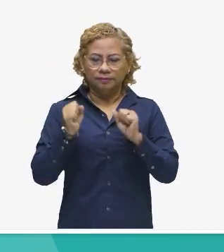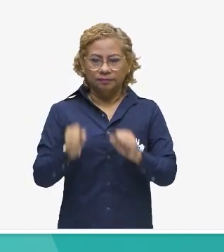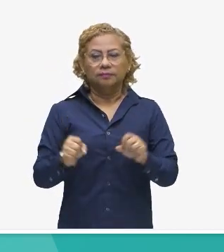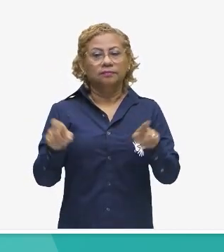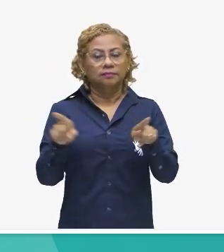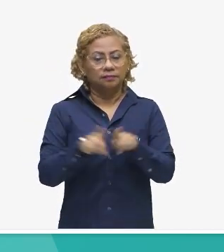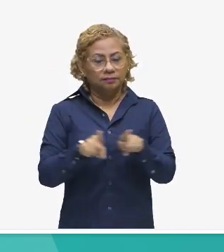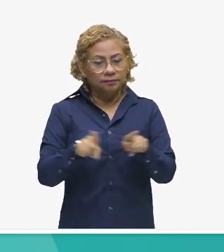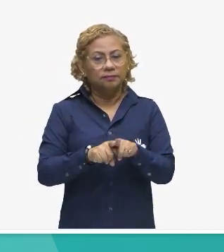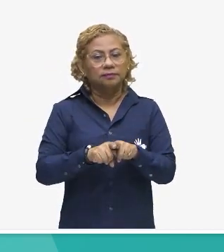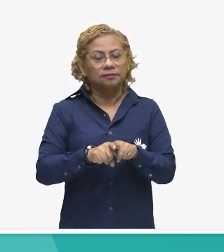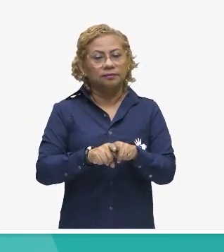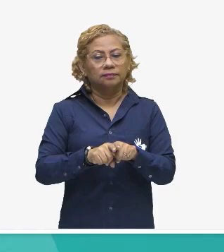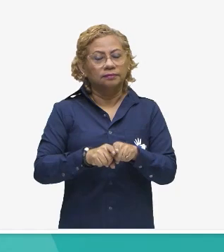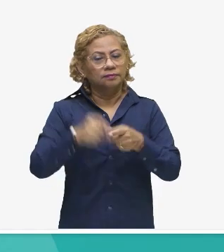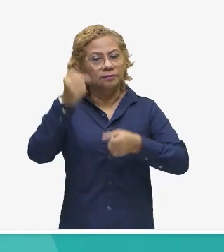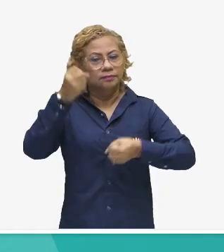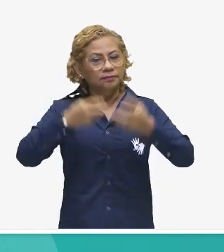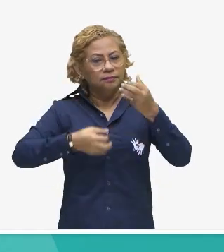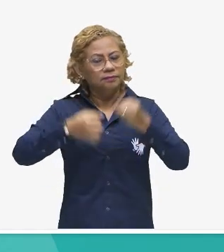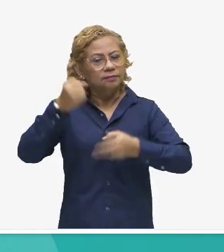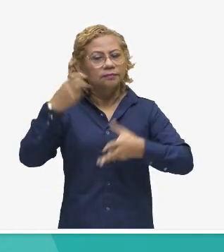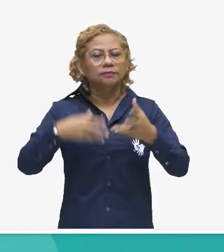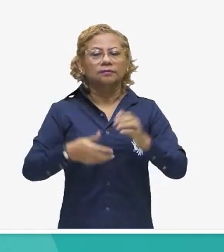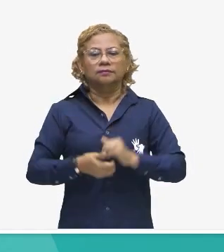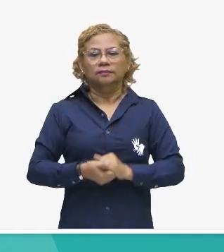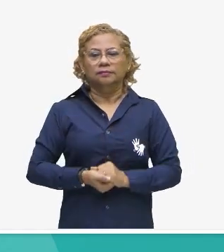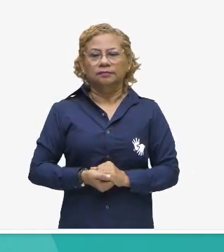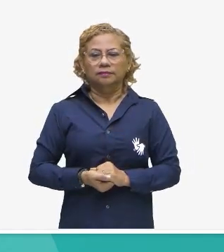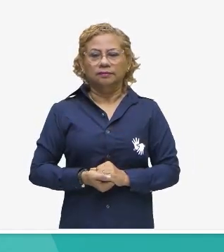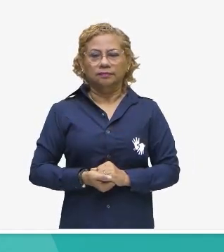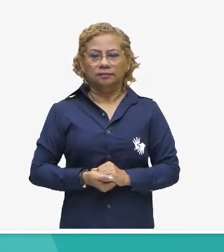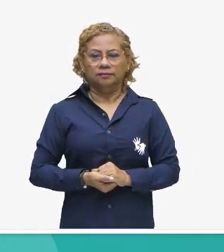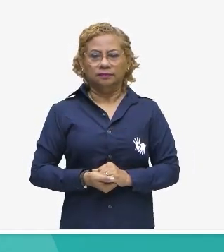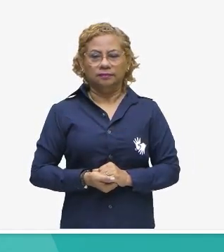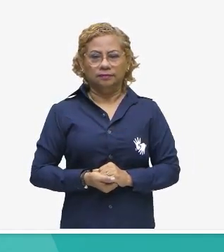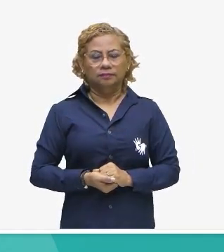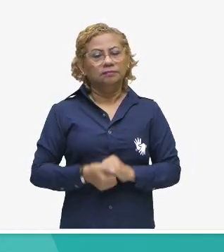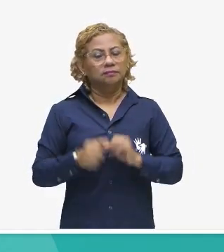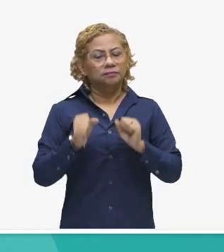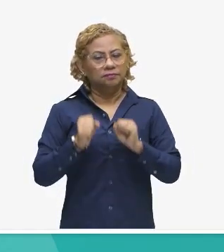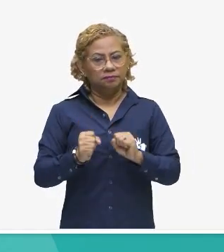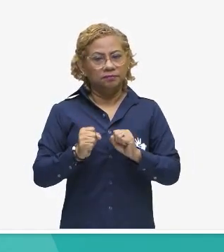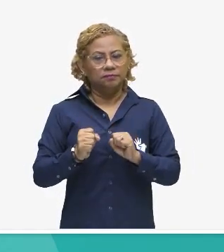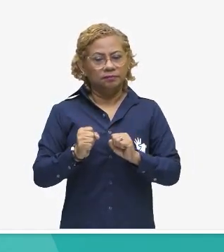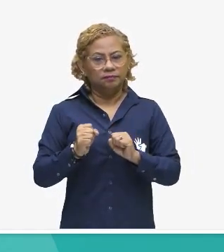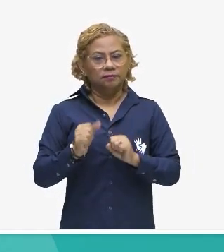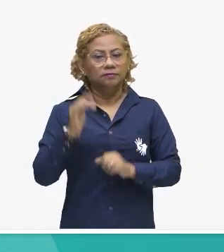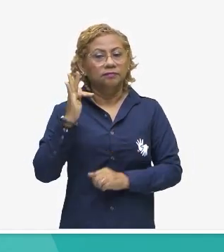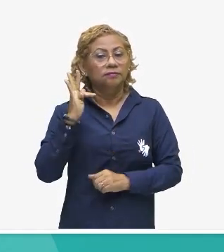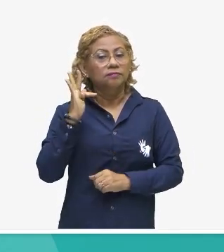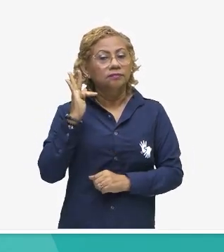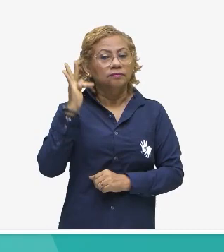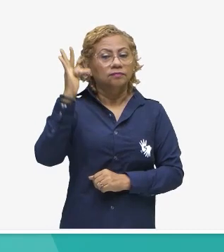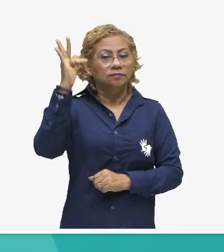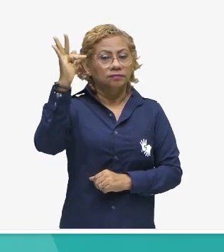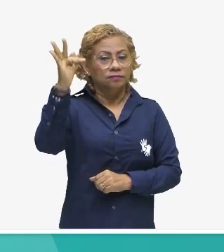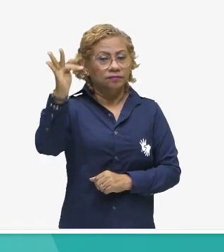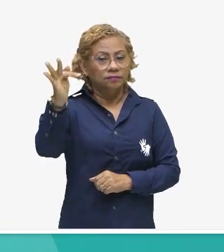estar narrando ações que poderá acontecer, que é chamado